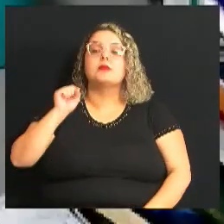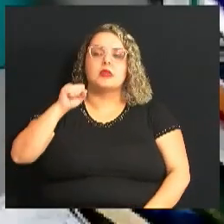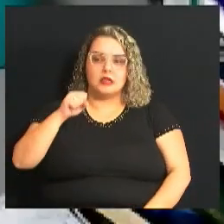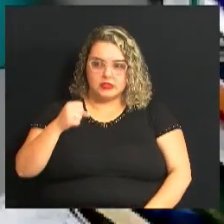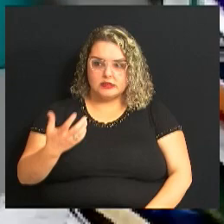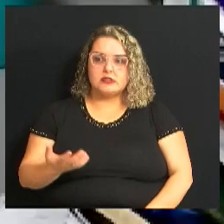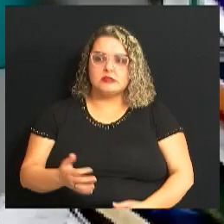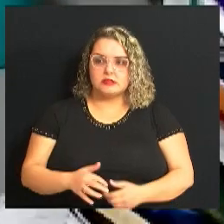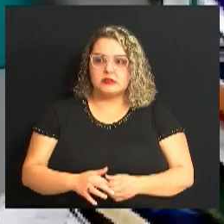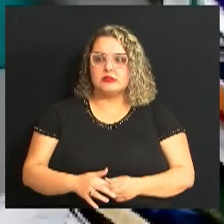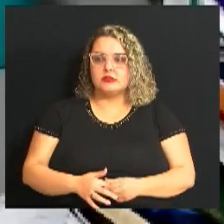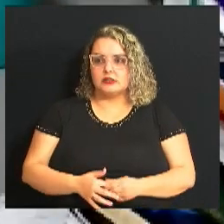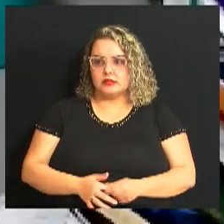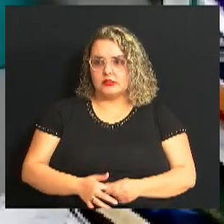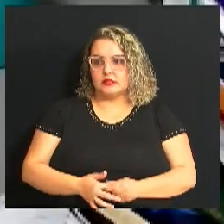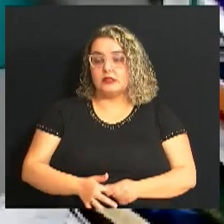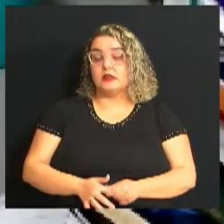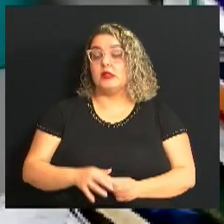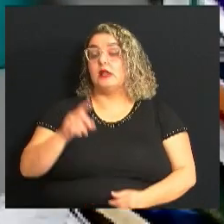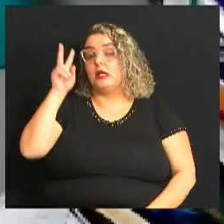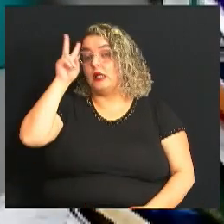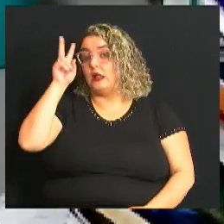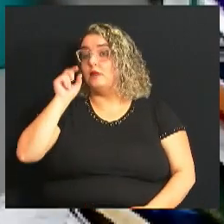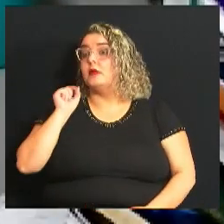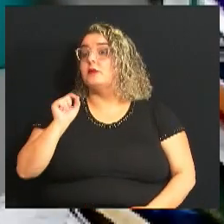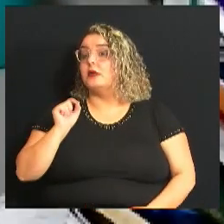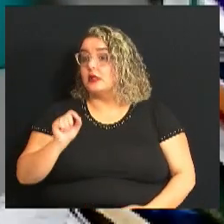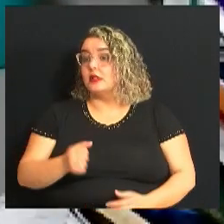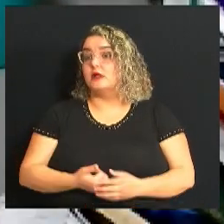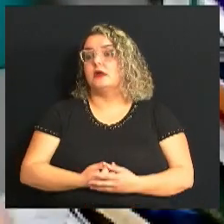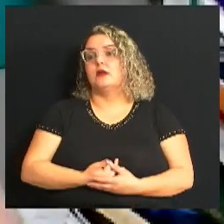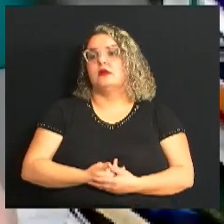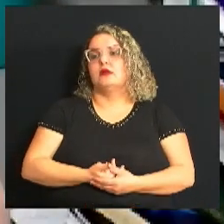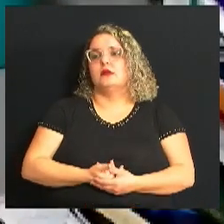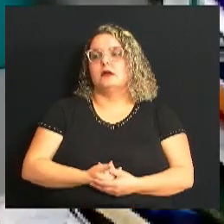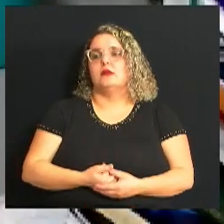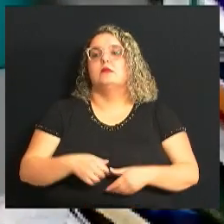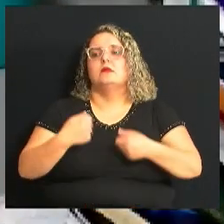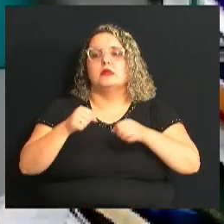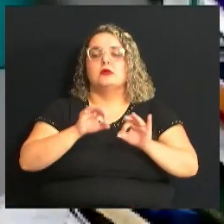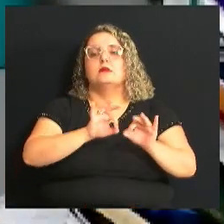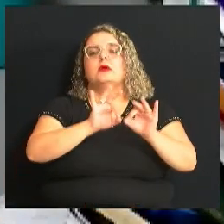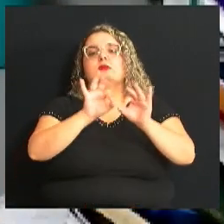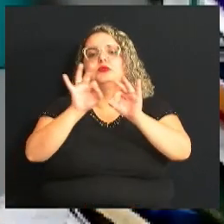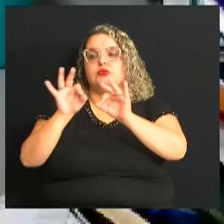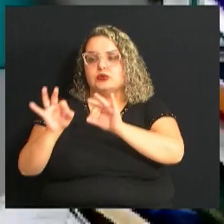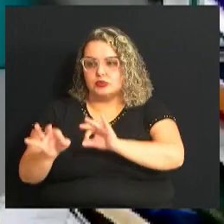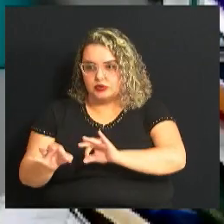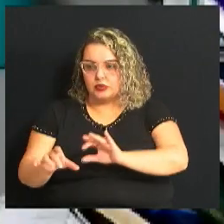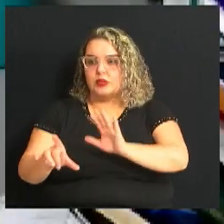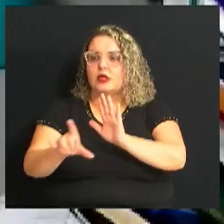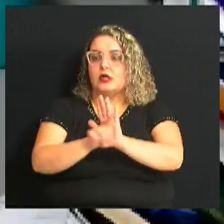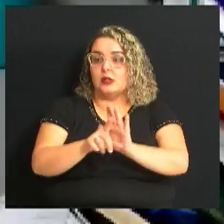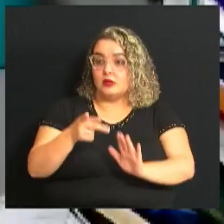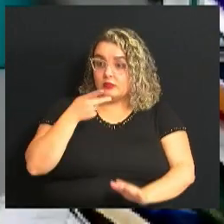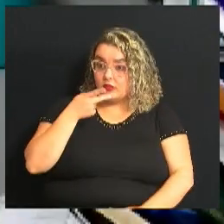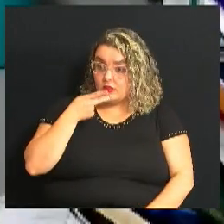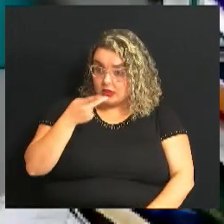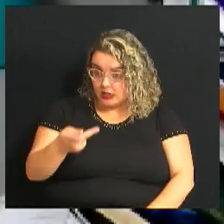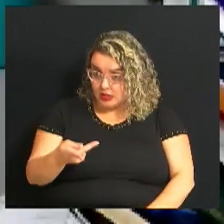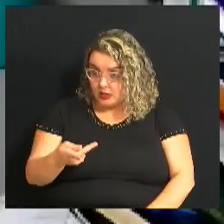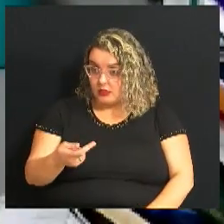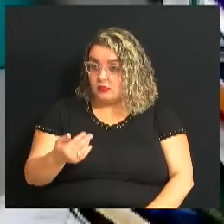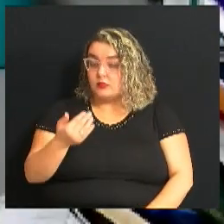Sim. Lembrando que há necessidade de um acompanhamento, porque a própria legislação fala sobre a recepção desse